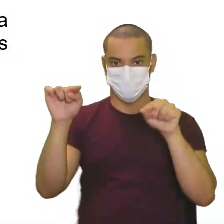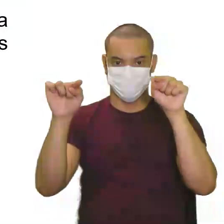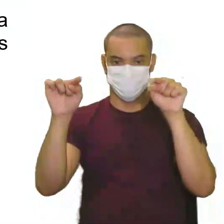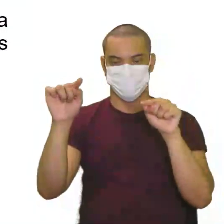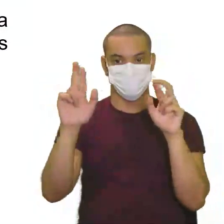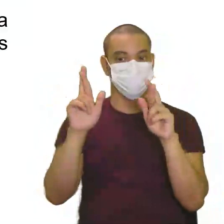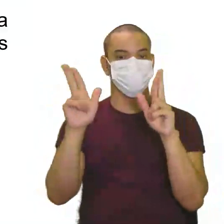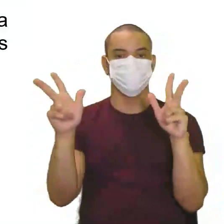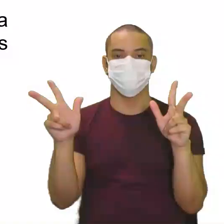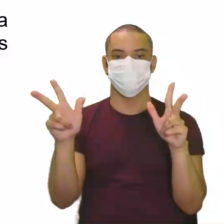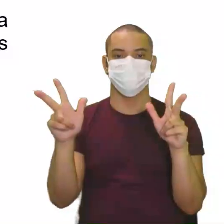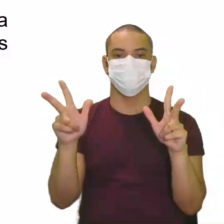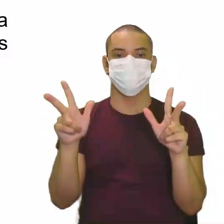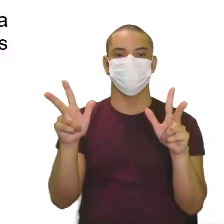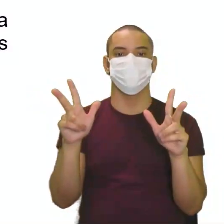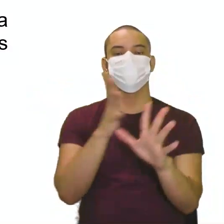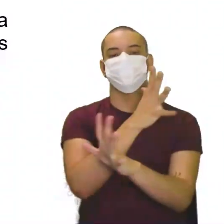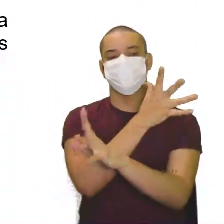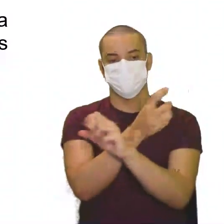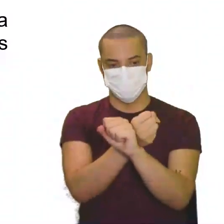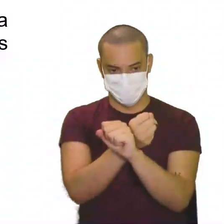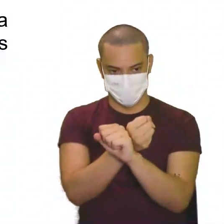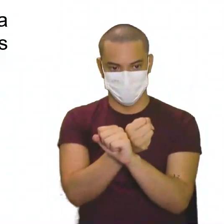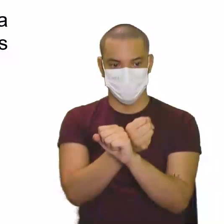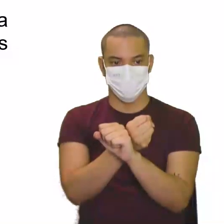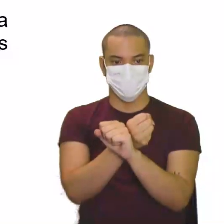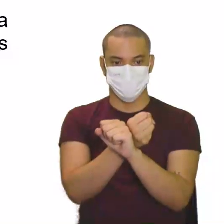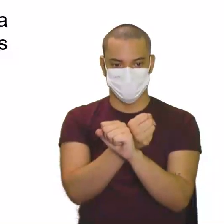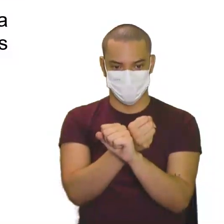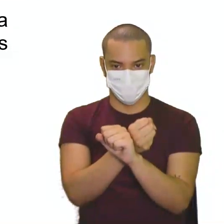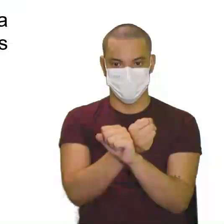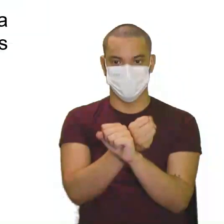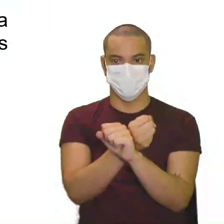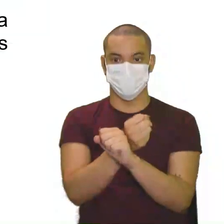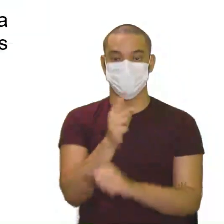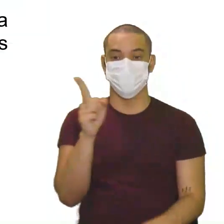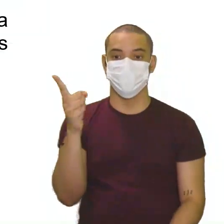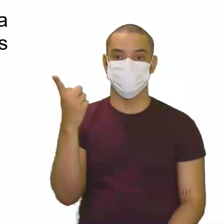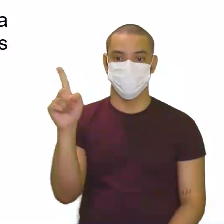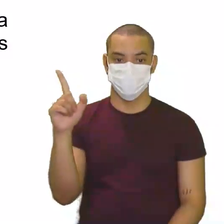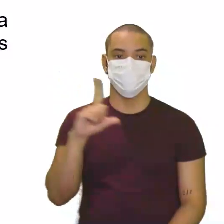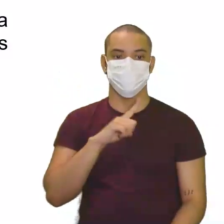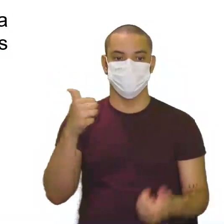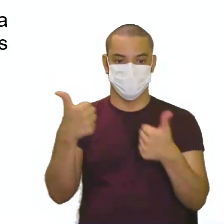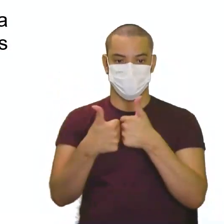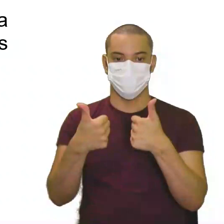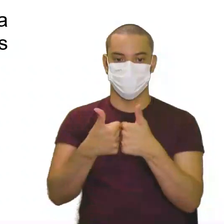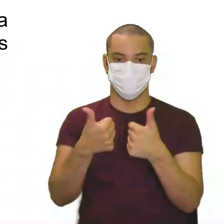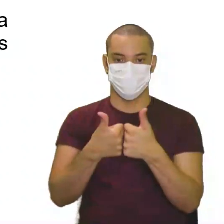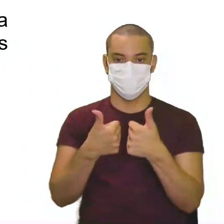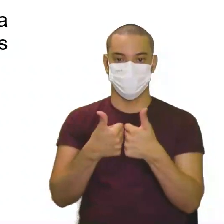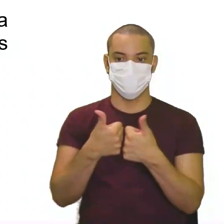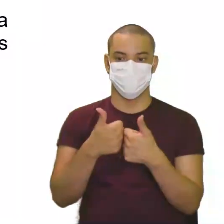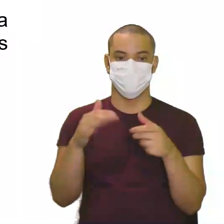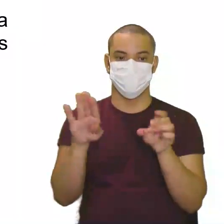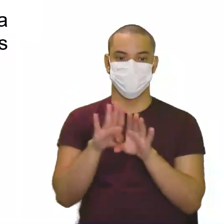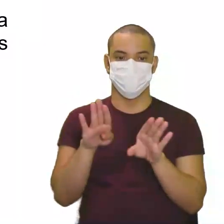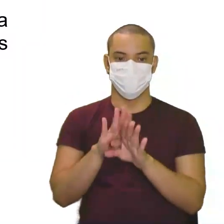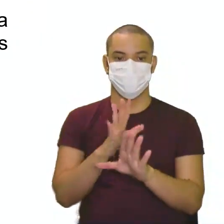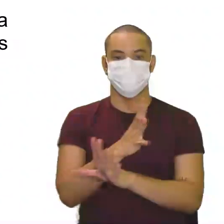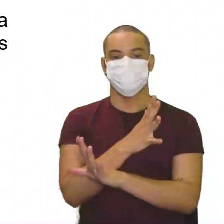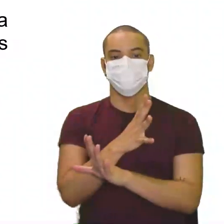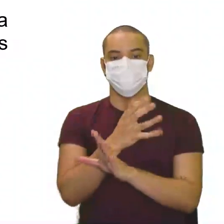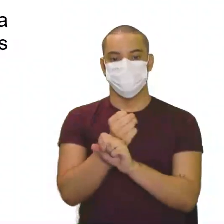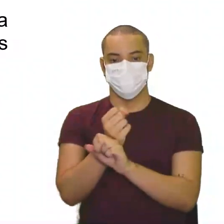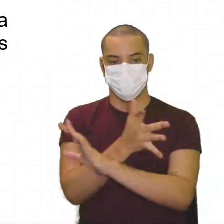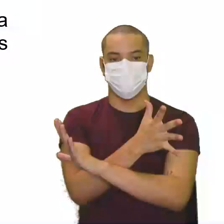polos diferença eu vou ter o que atração e por o que nós podemos ver que tá perto é o quê Dois polos iguais